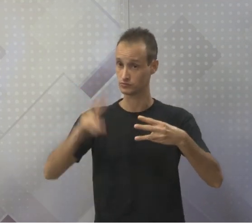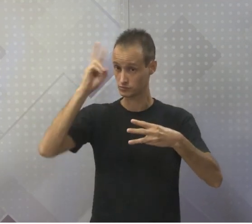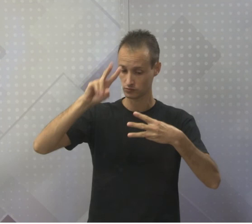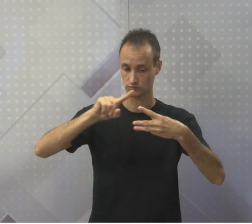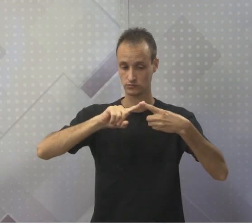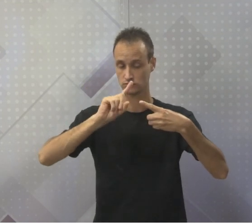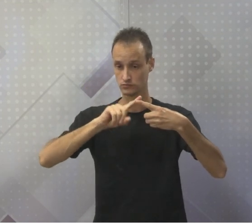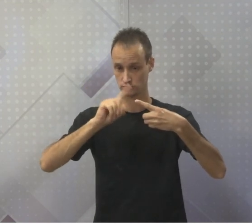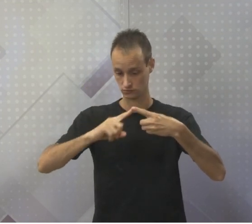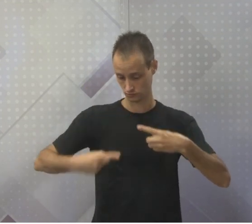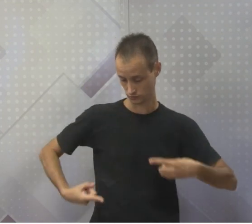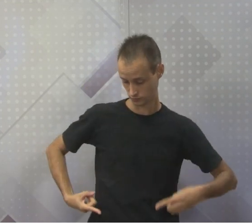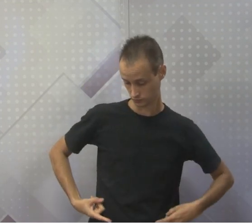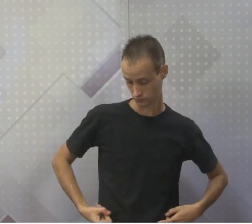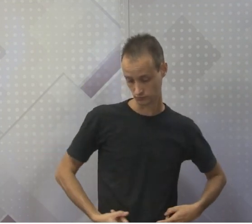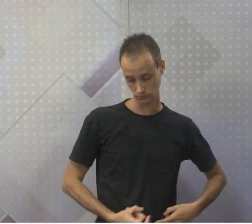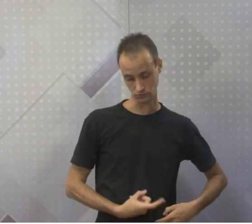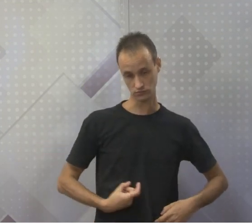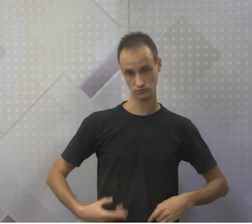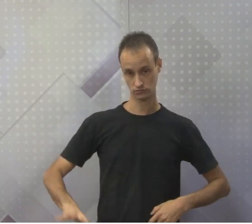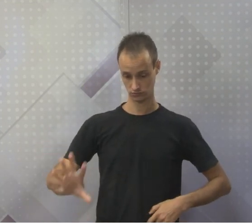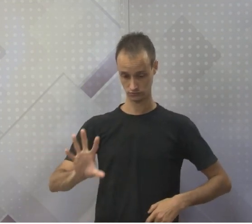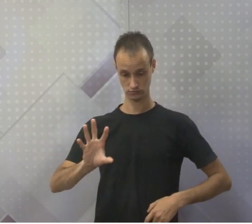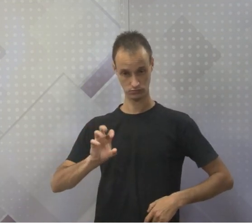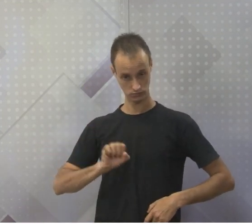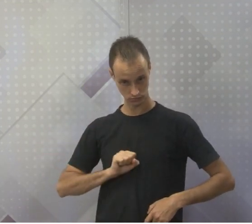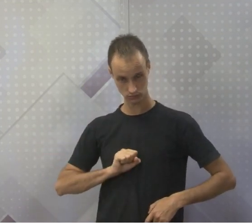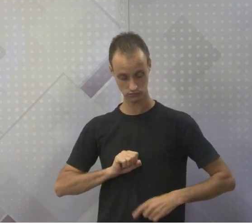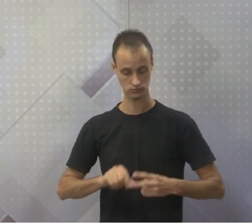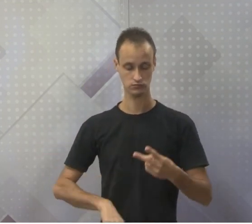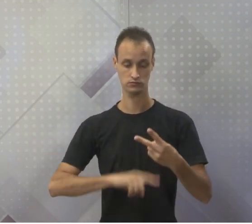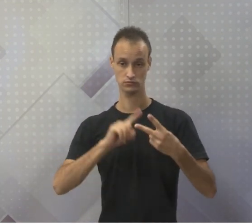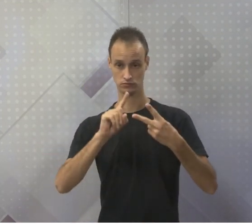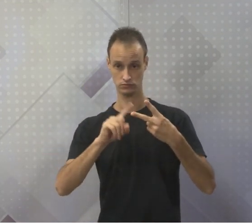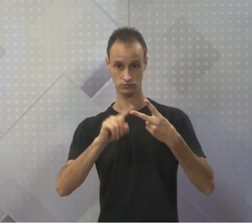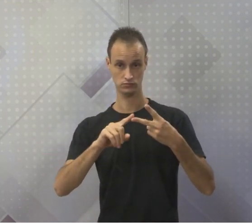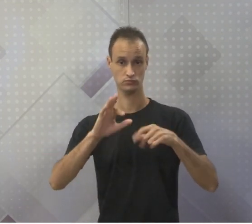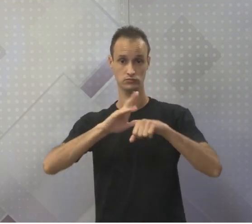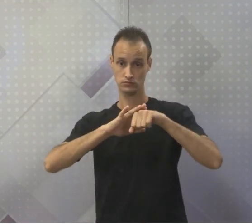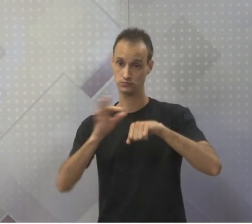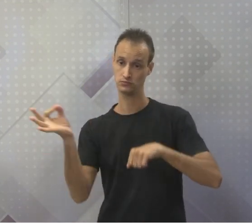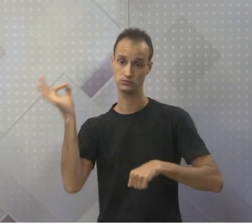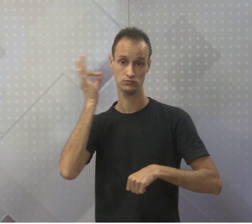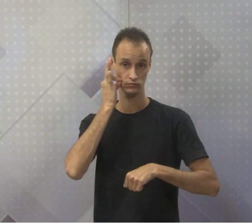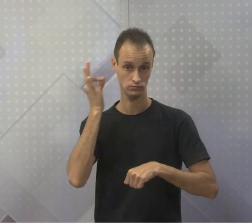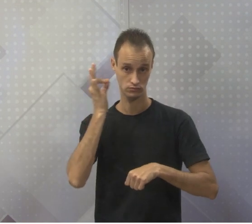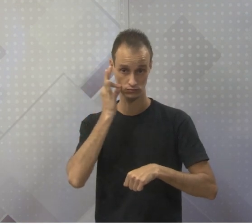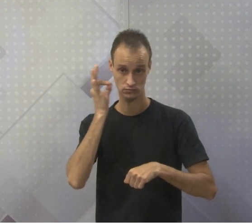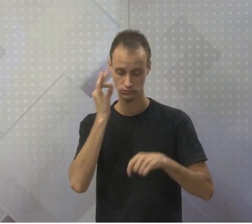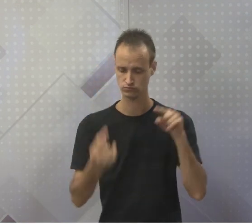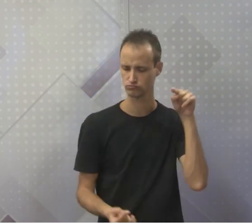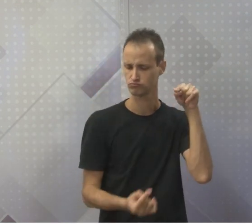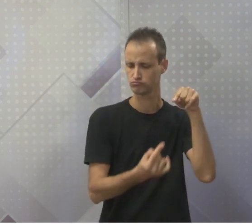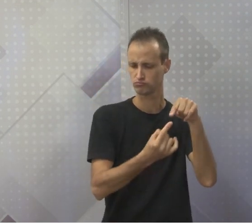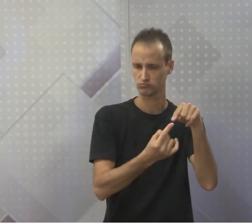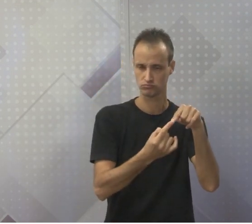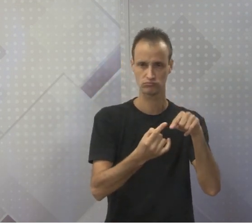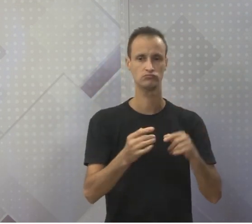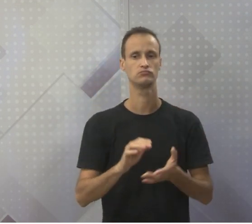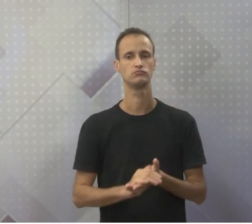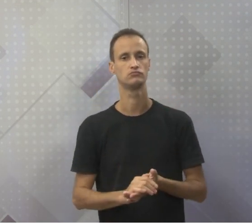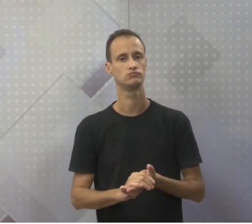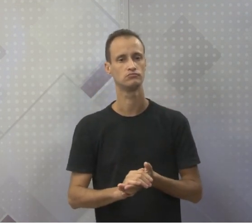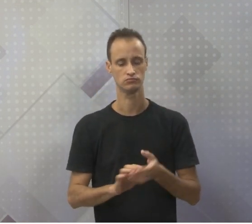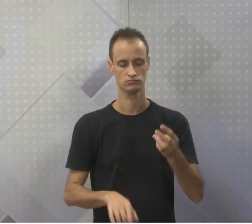lembrar, ascaridíase, causada pela lombriga, gente. Leptospirose, que está associado a ratos,